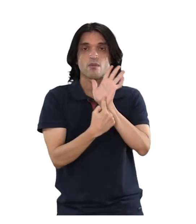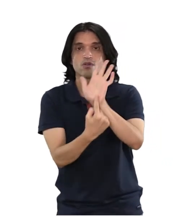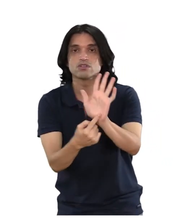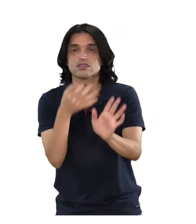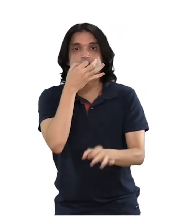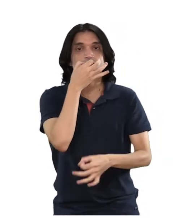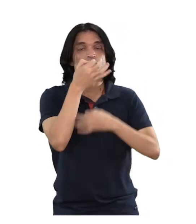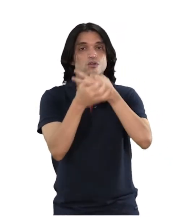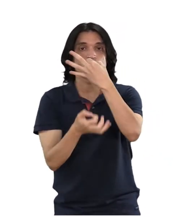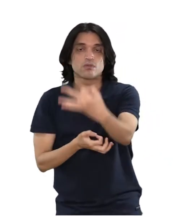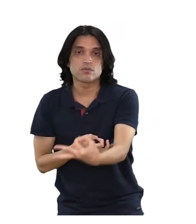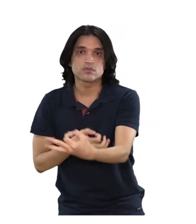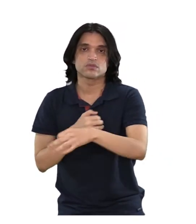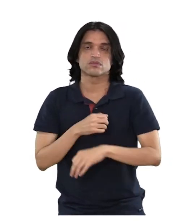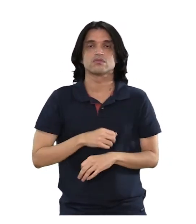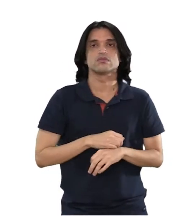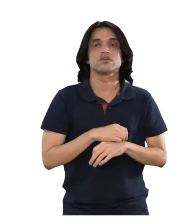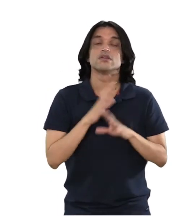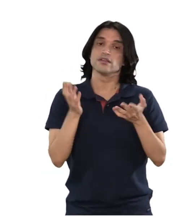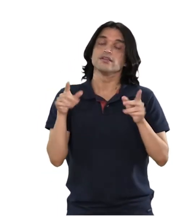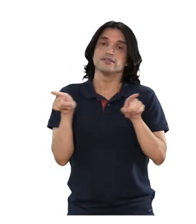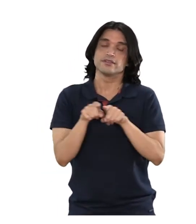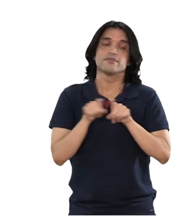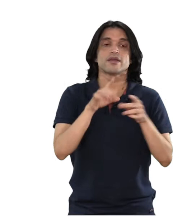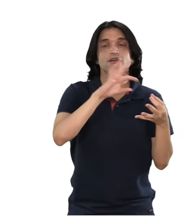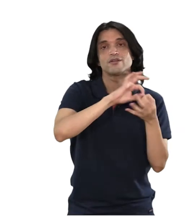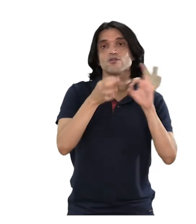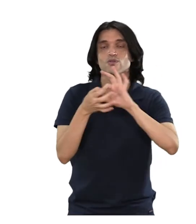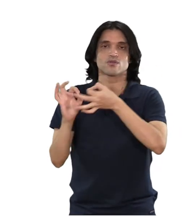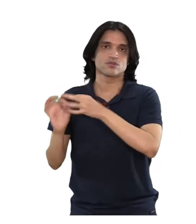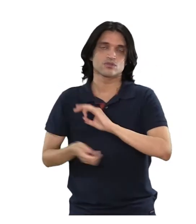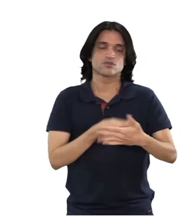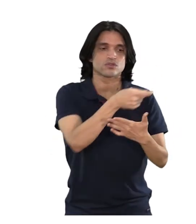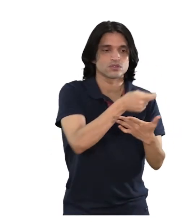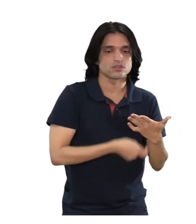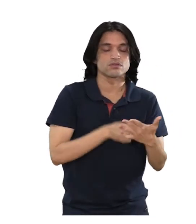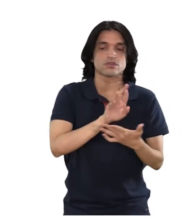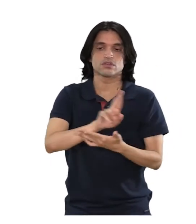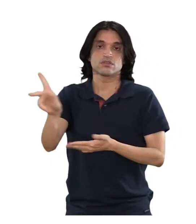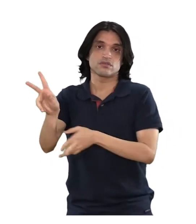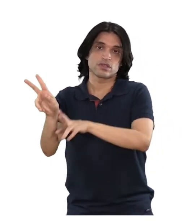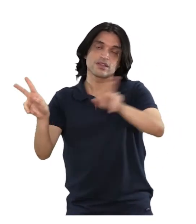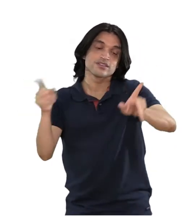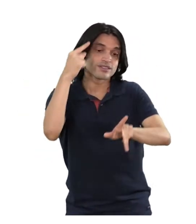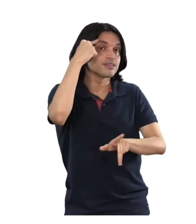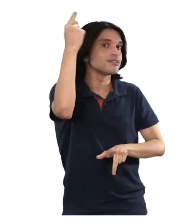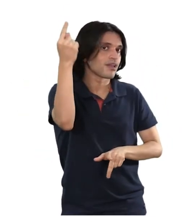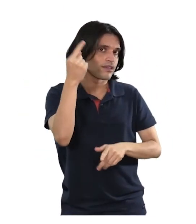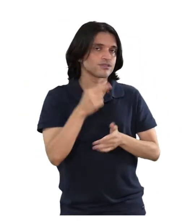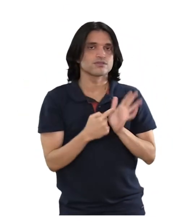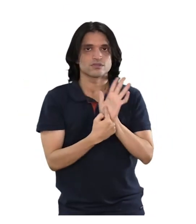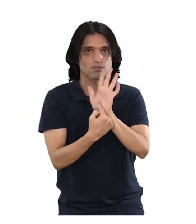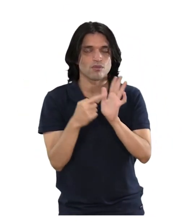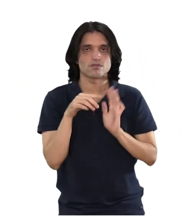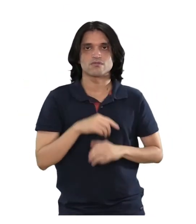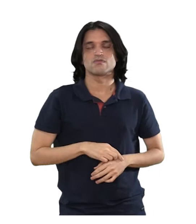para cooperar na coesão do texto, por meio da relação entre as diferentes ideias apresentadas. Existem diversas